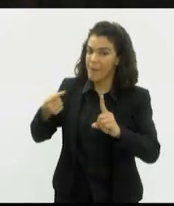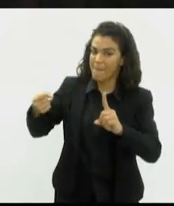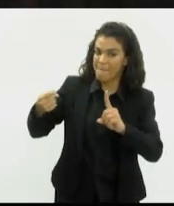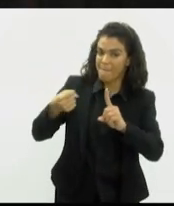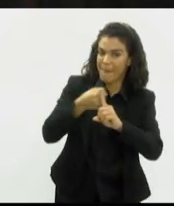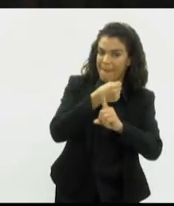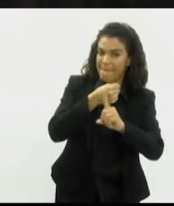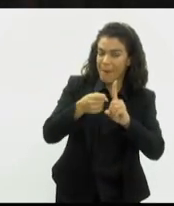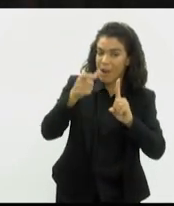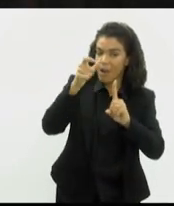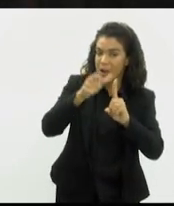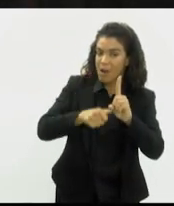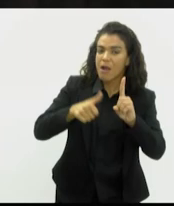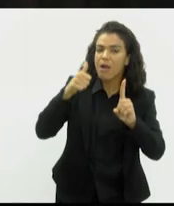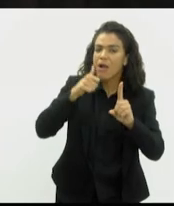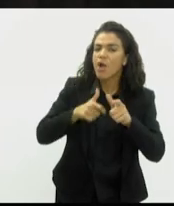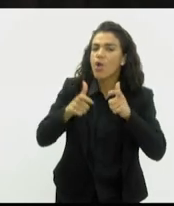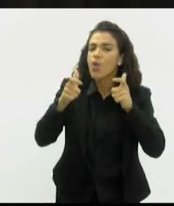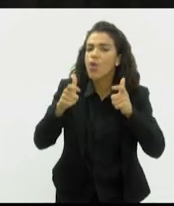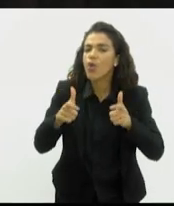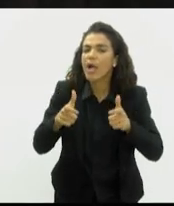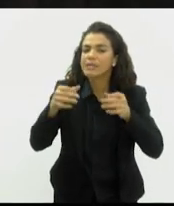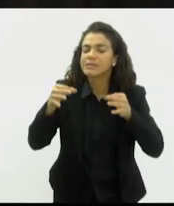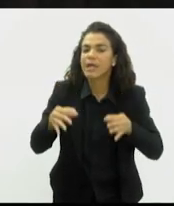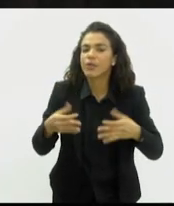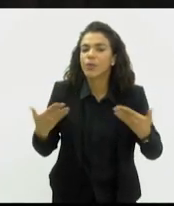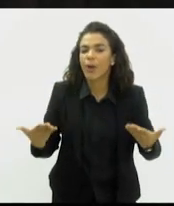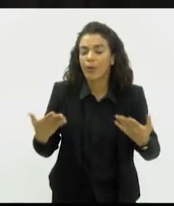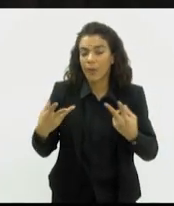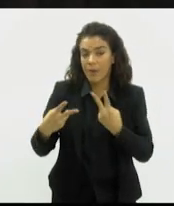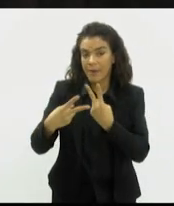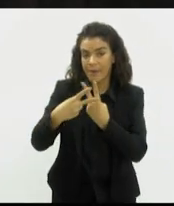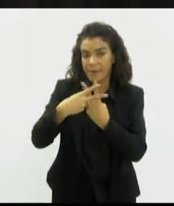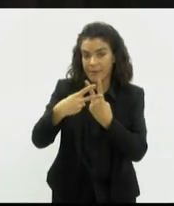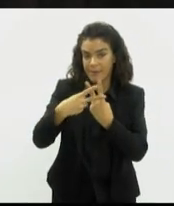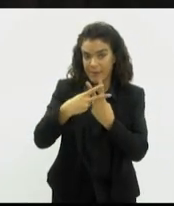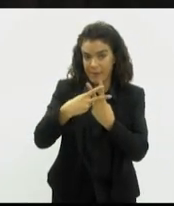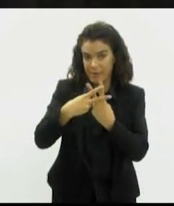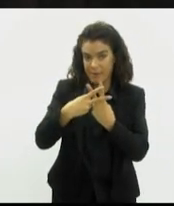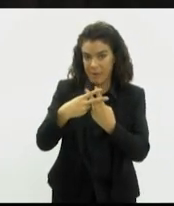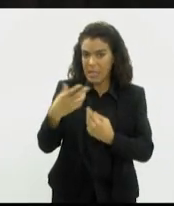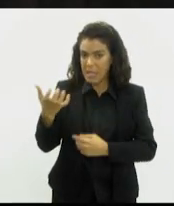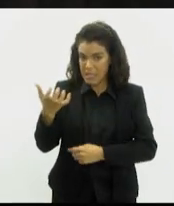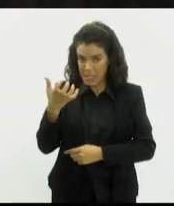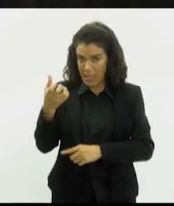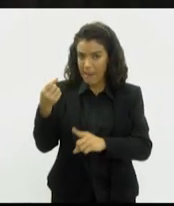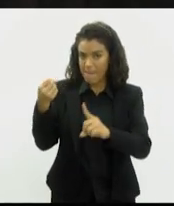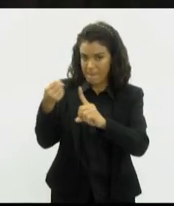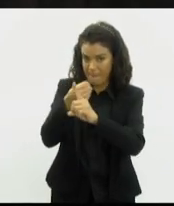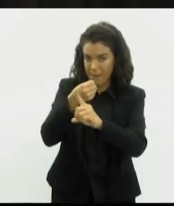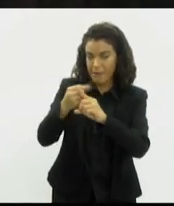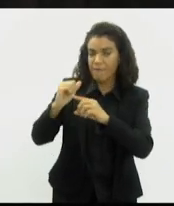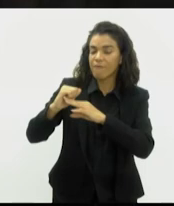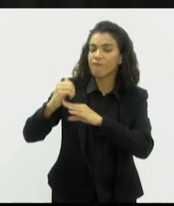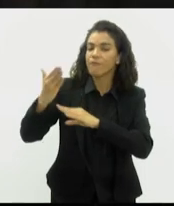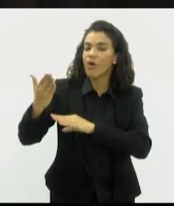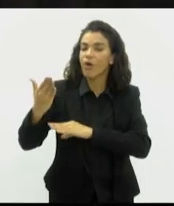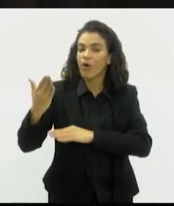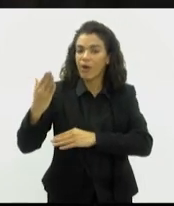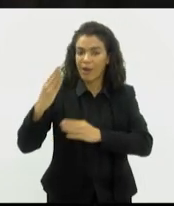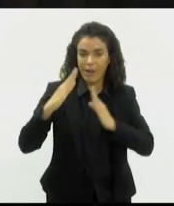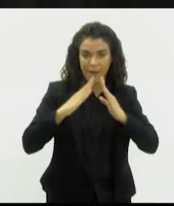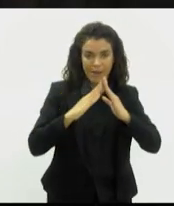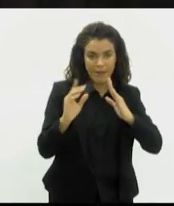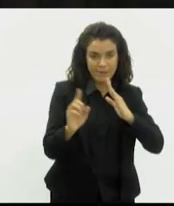lugar dele era na cadeia. É bem verdade que ele disse, se quiser bater, bate lá fora, mas não dentro de